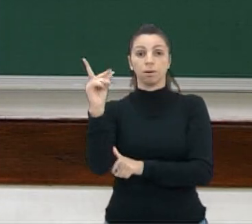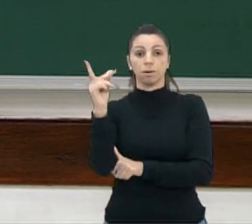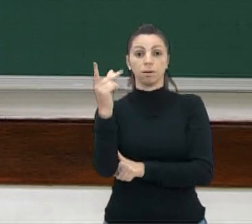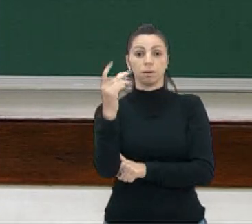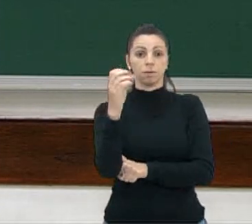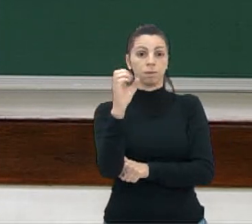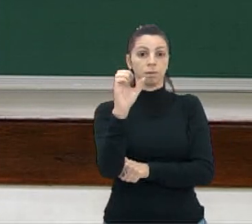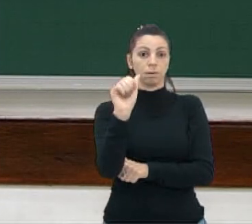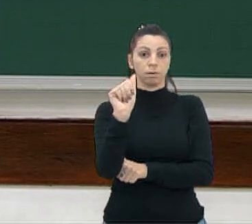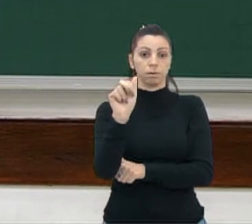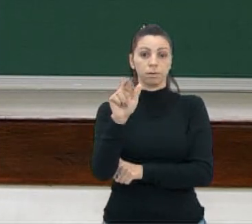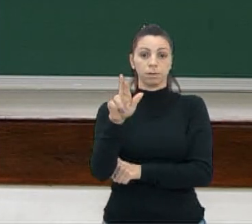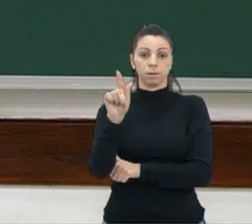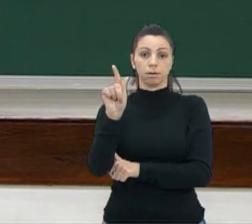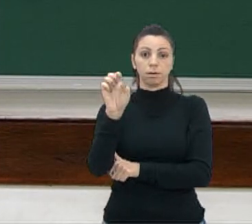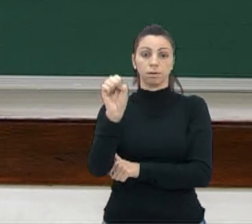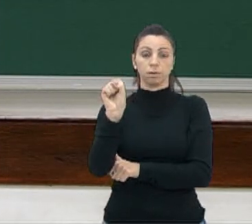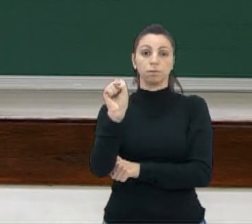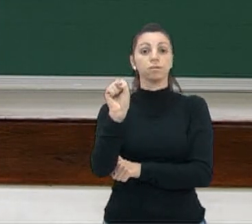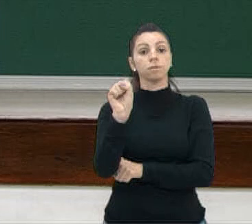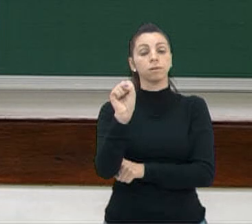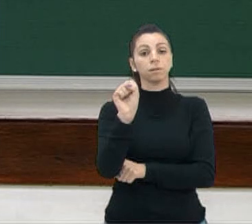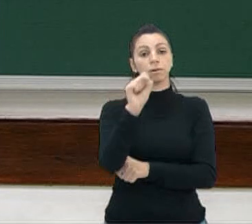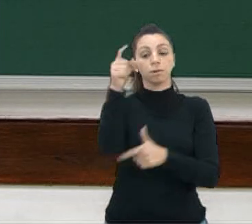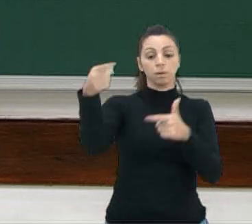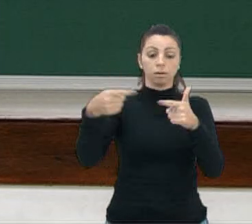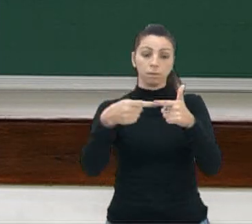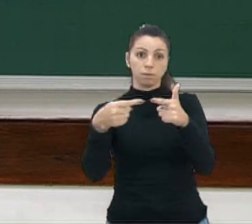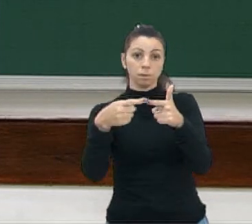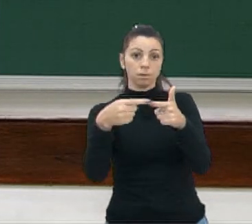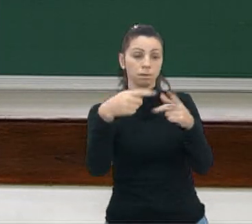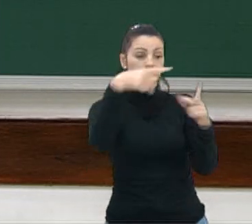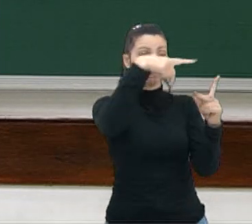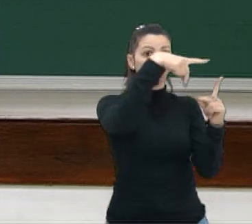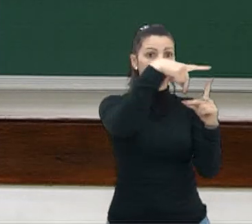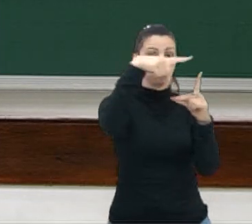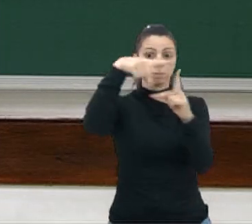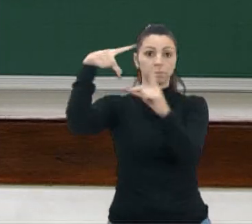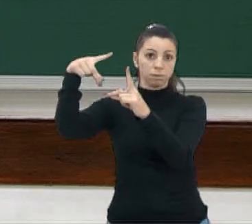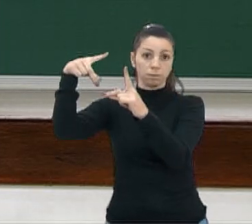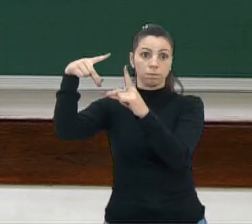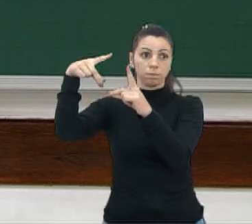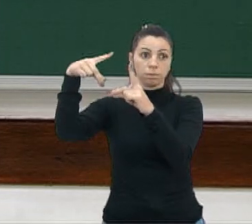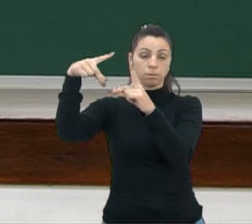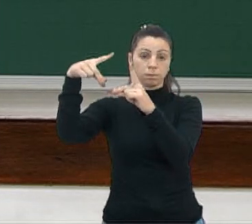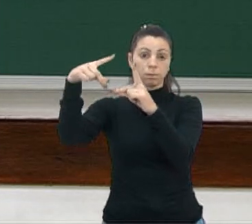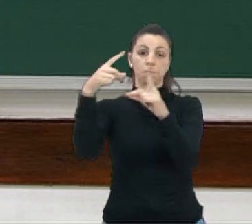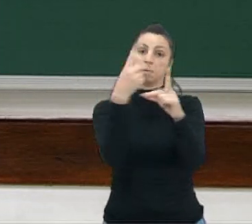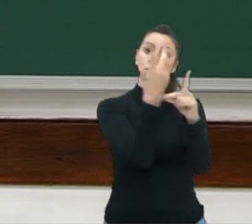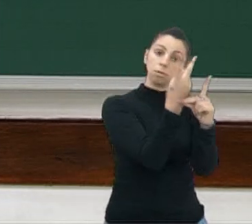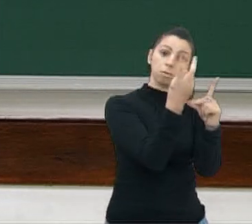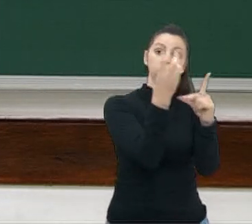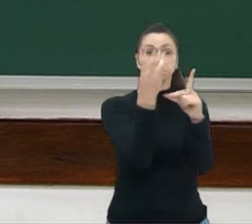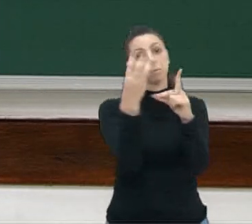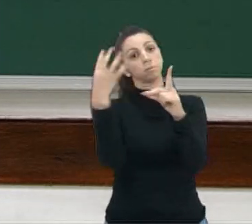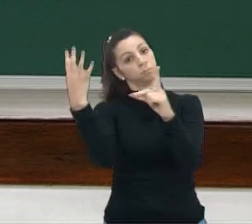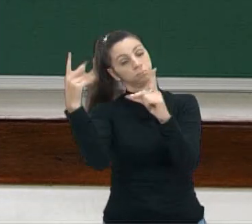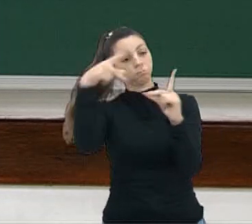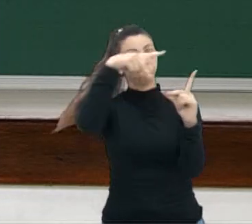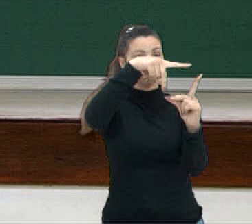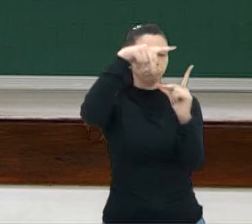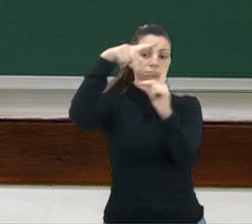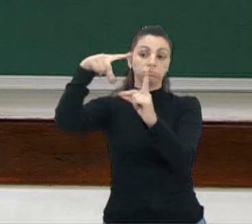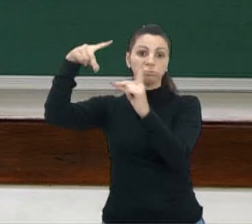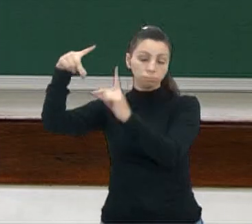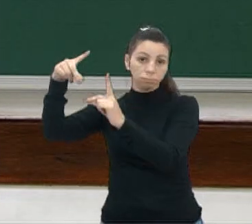cotidiano, e depois a tirinha, que é uma sequência de 2, 3 ou 4 quadrinhos, falando